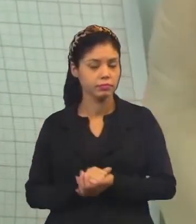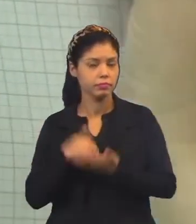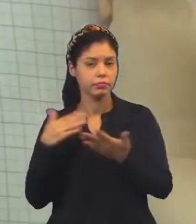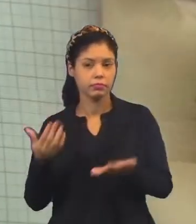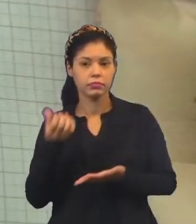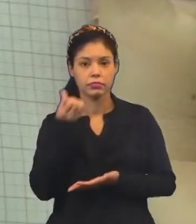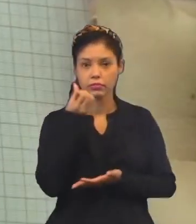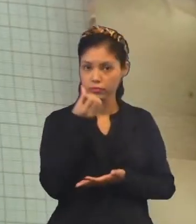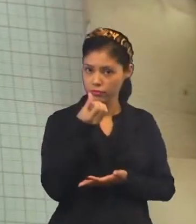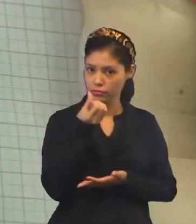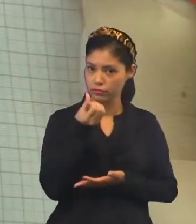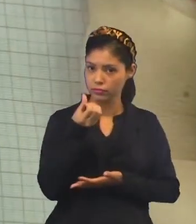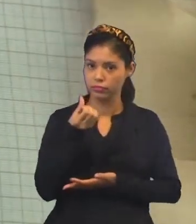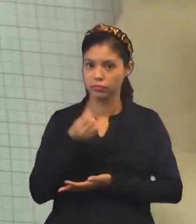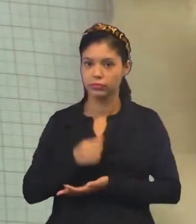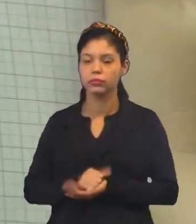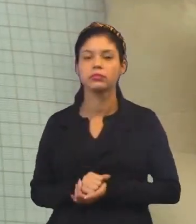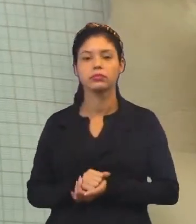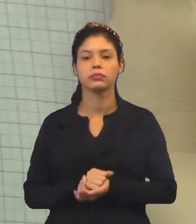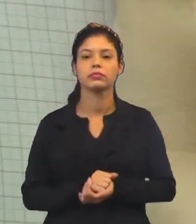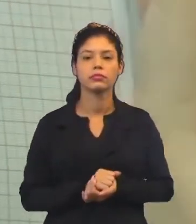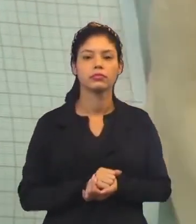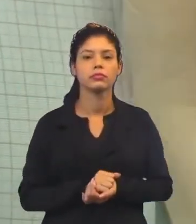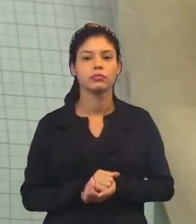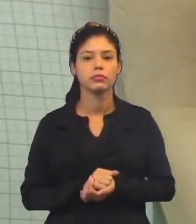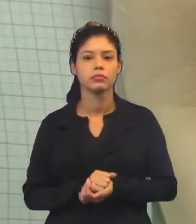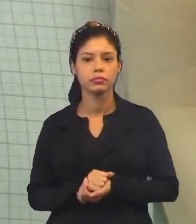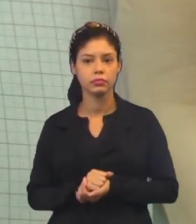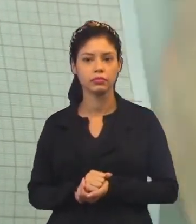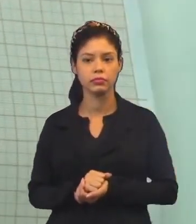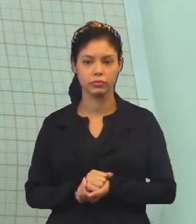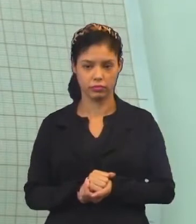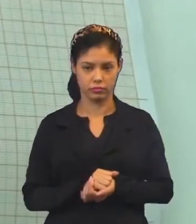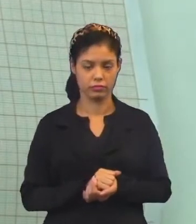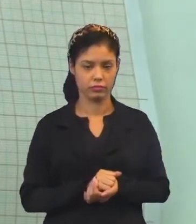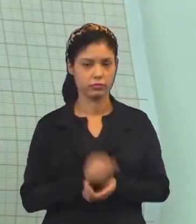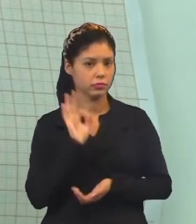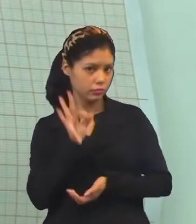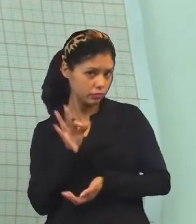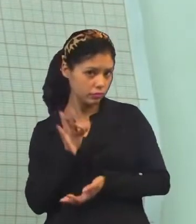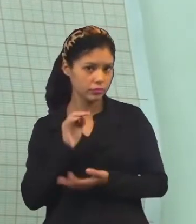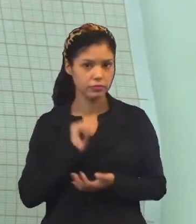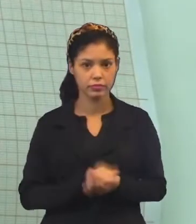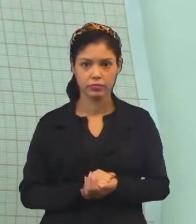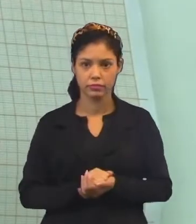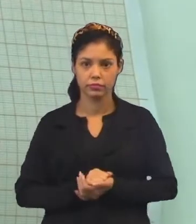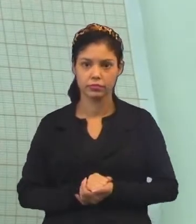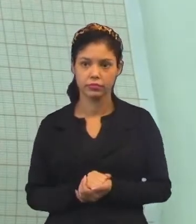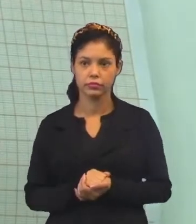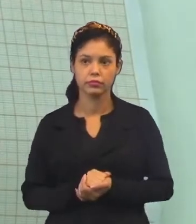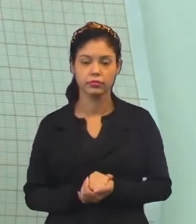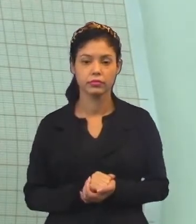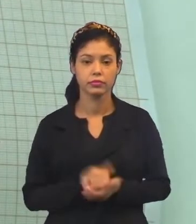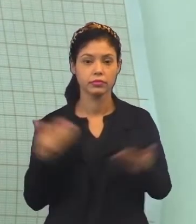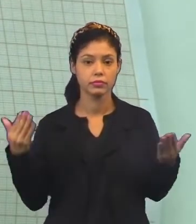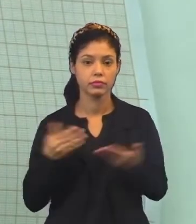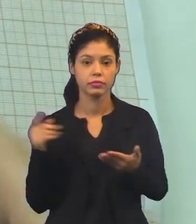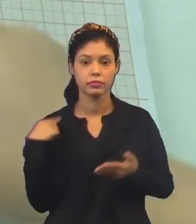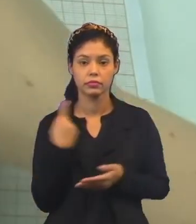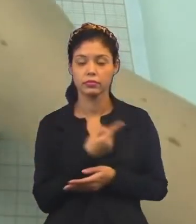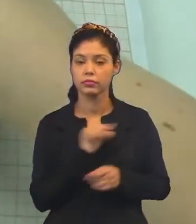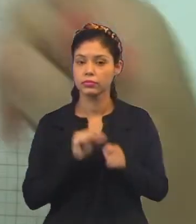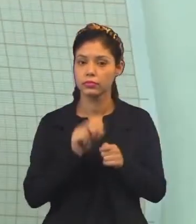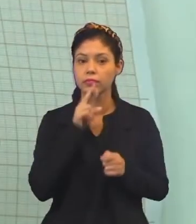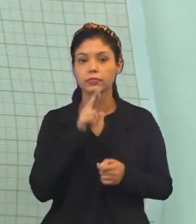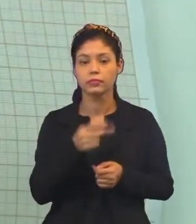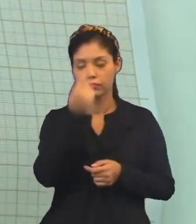6. Então, de área, eu tenho 6 metros. Certinho? 6 metros. Agora nós vamos fazer